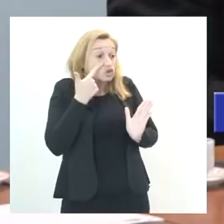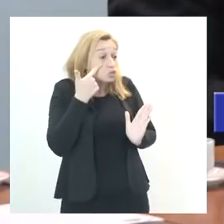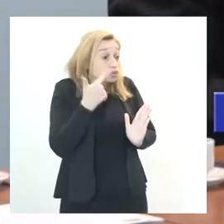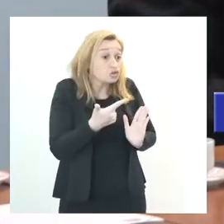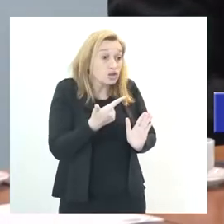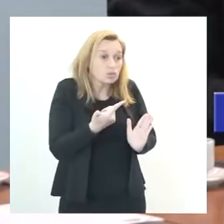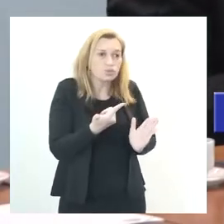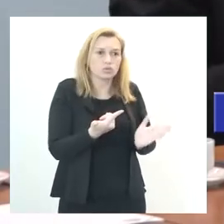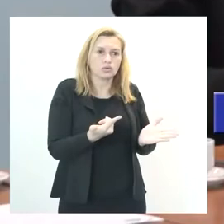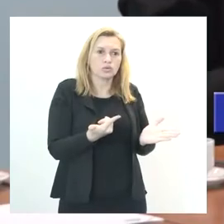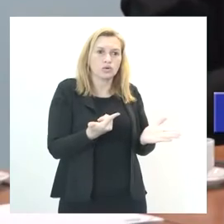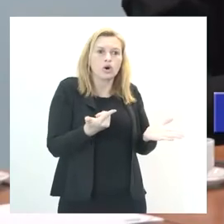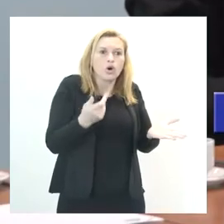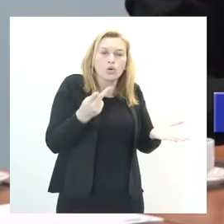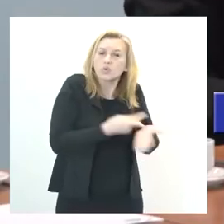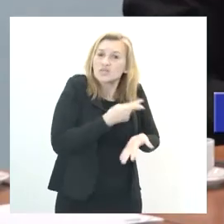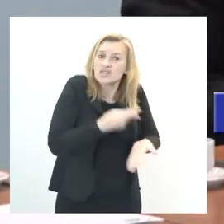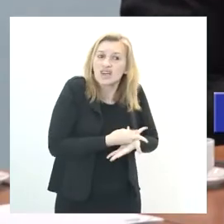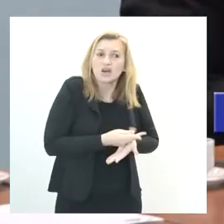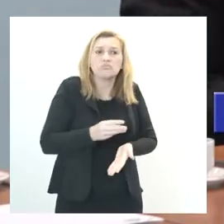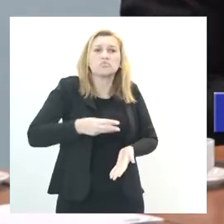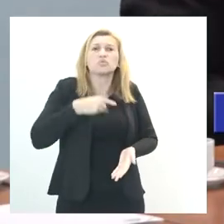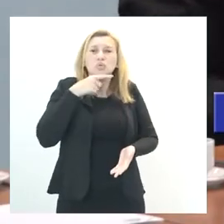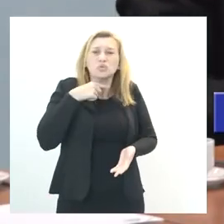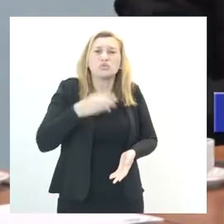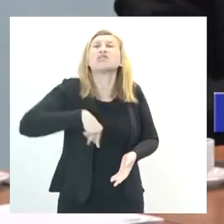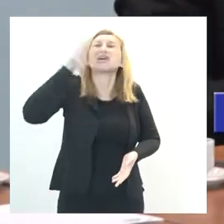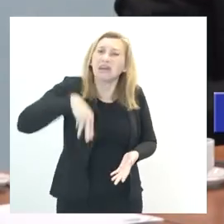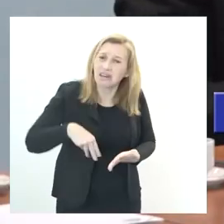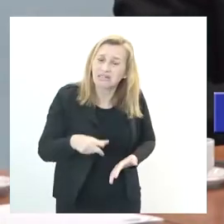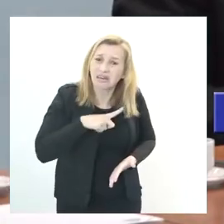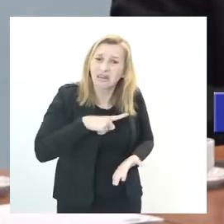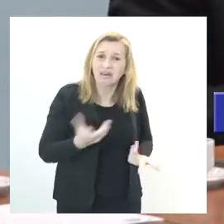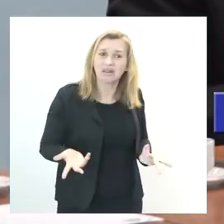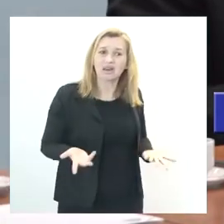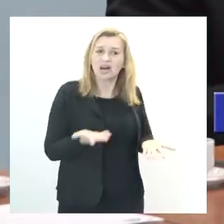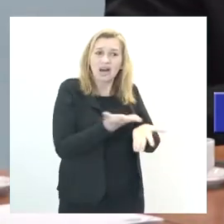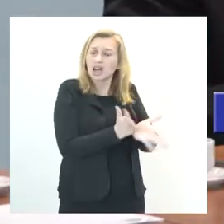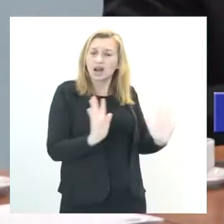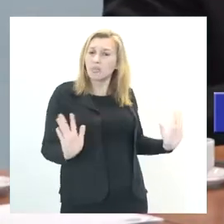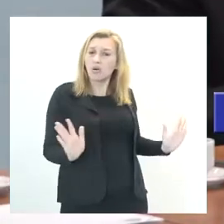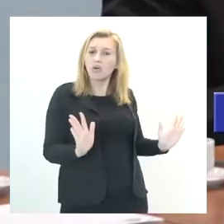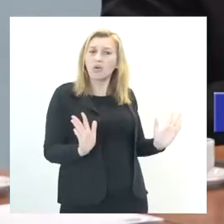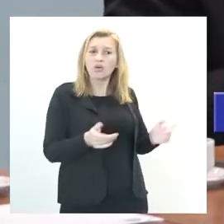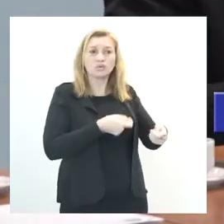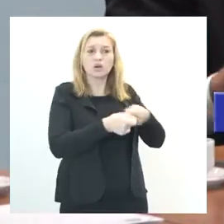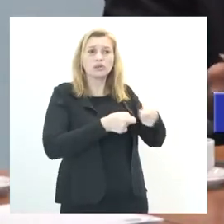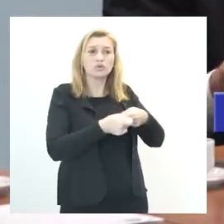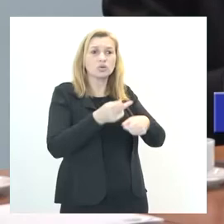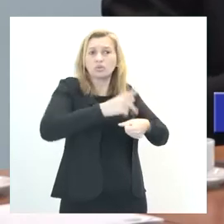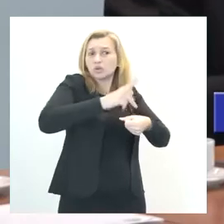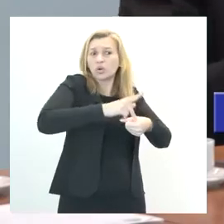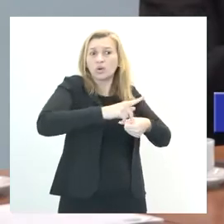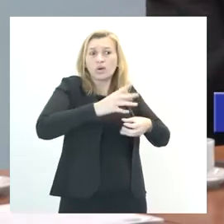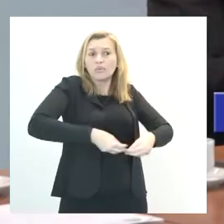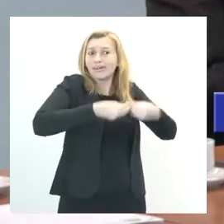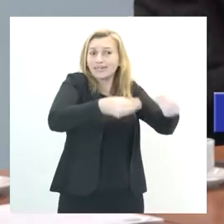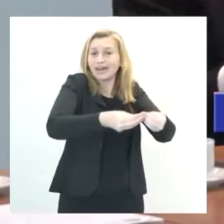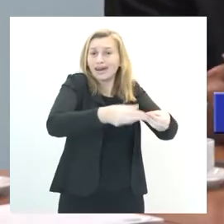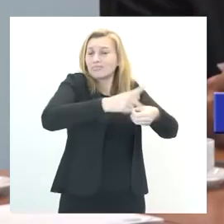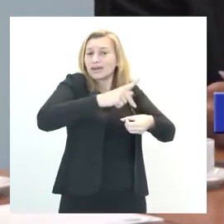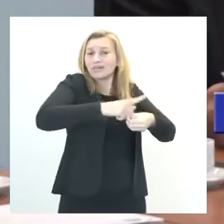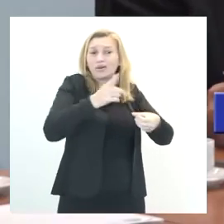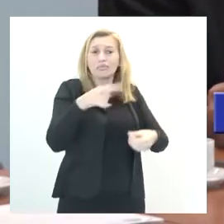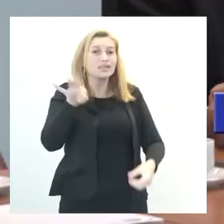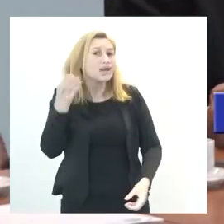golpe ninguém pode ter dúvida disso acabou logo o marco regulatório do petróleo para poder entregar o petróleo na camada